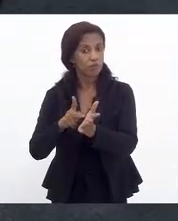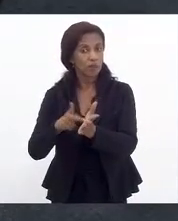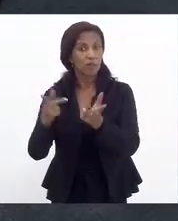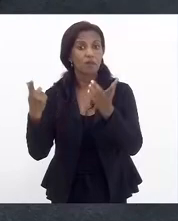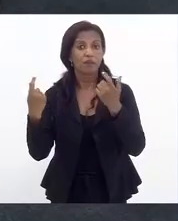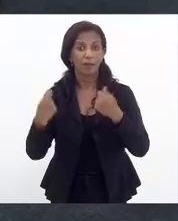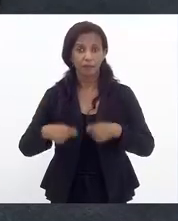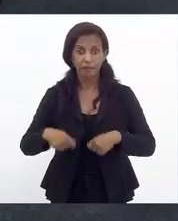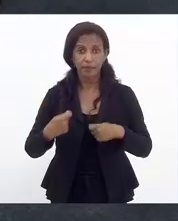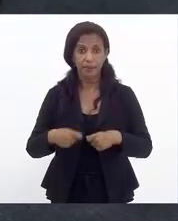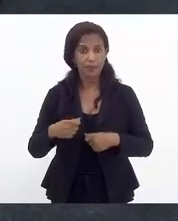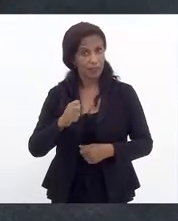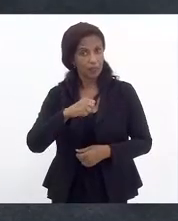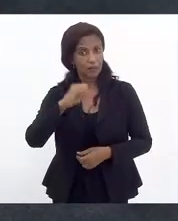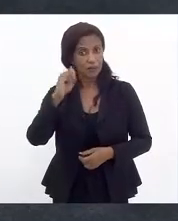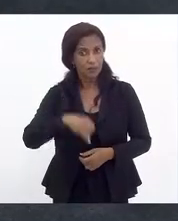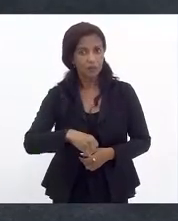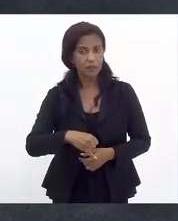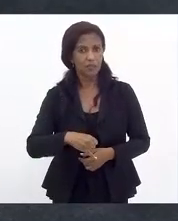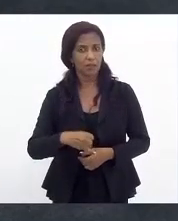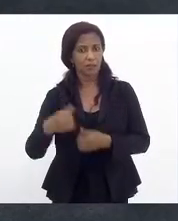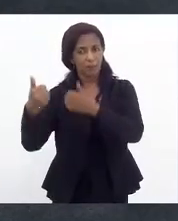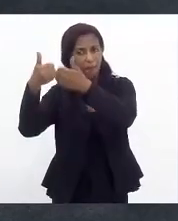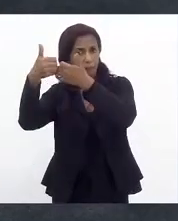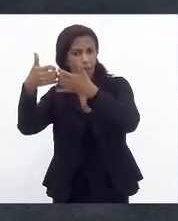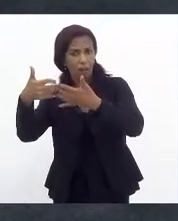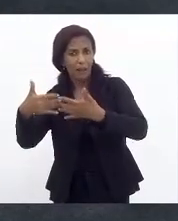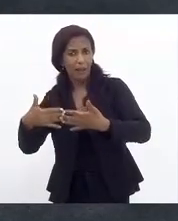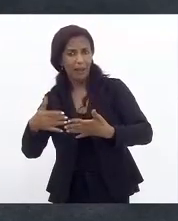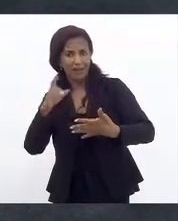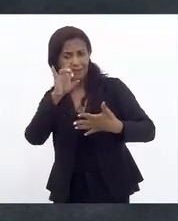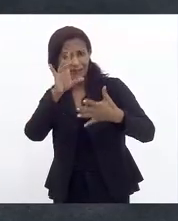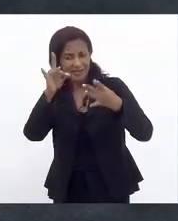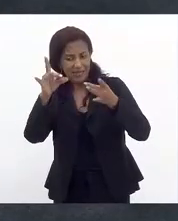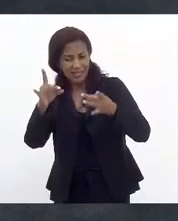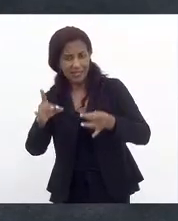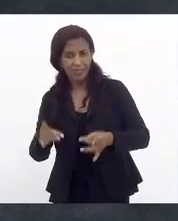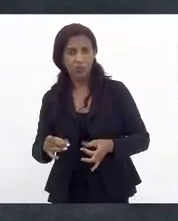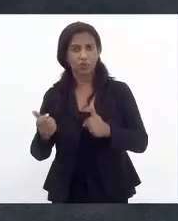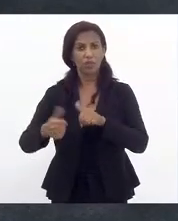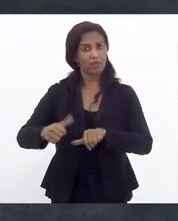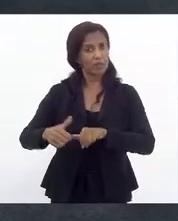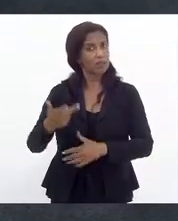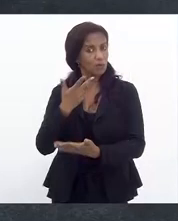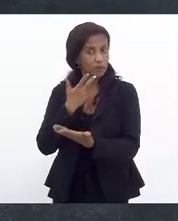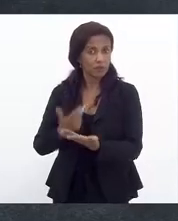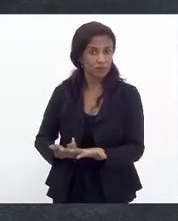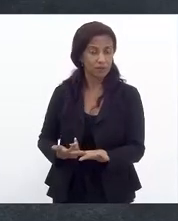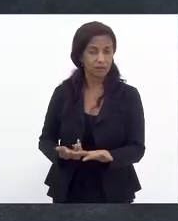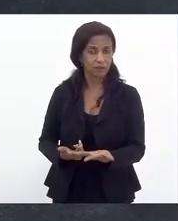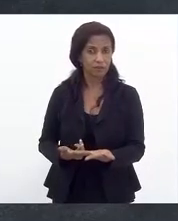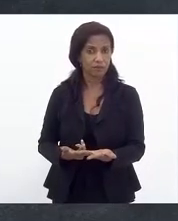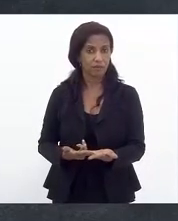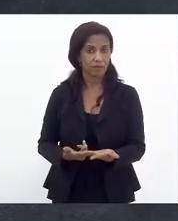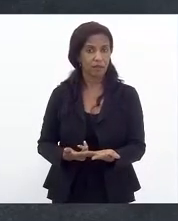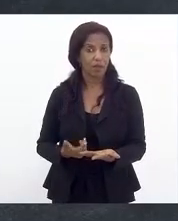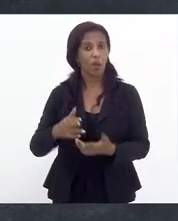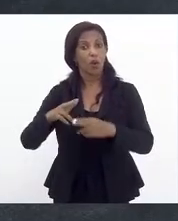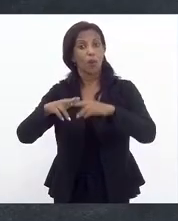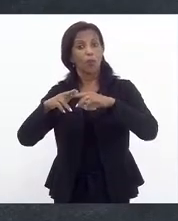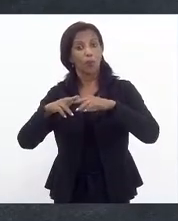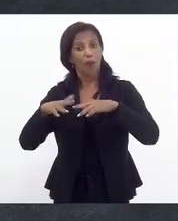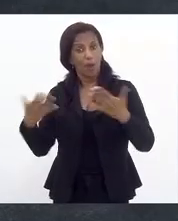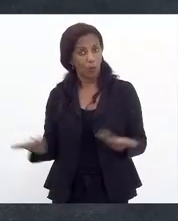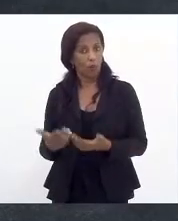vai precisar de com por isso em critérios de avaliação é isso que tá querendo dizer por enquanto a avaliação